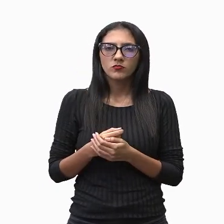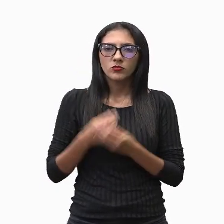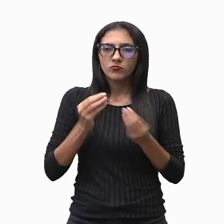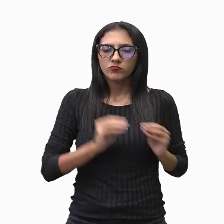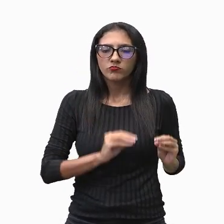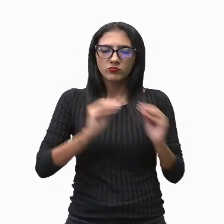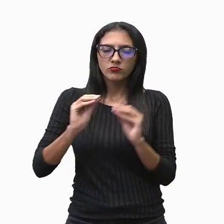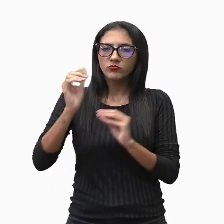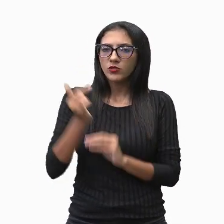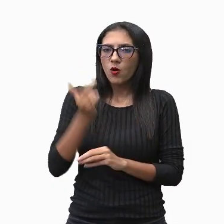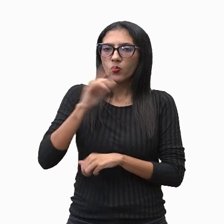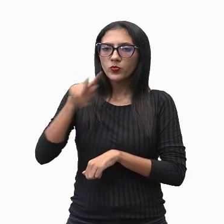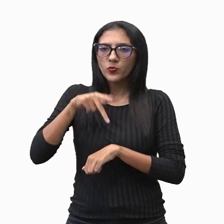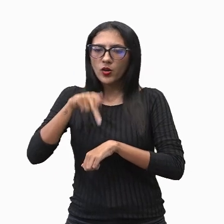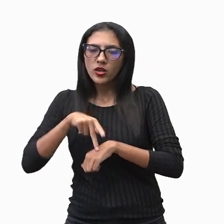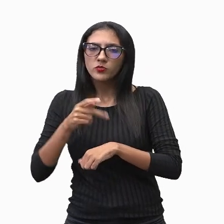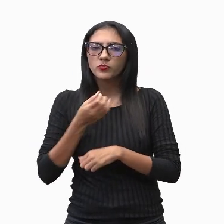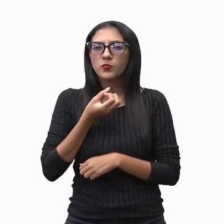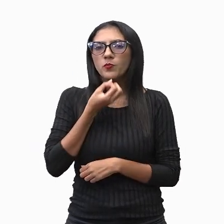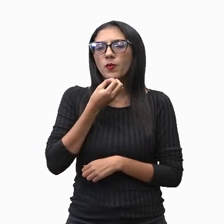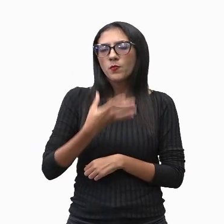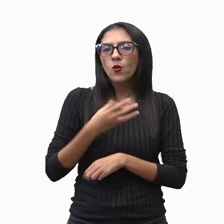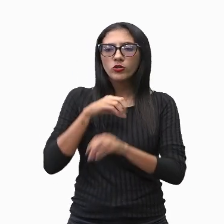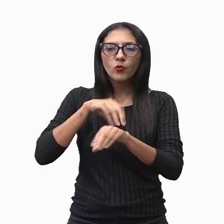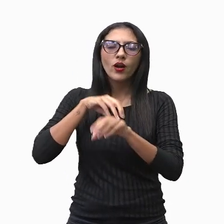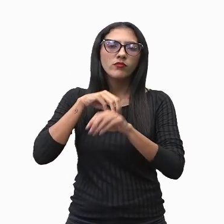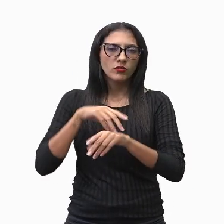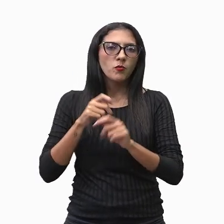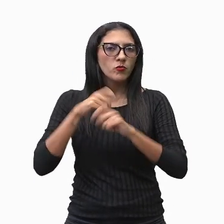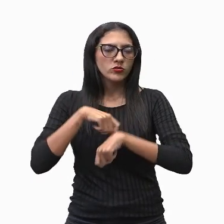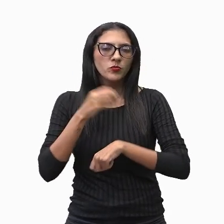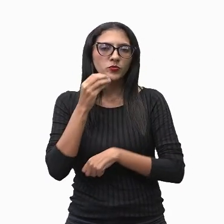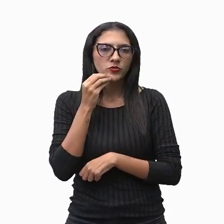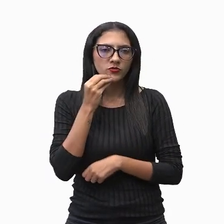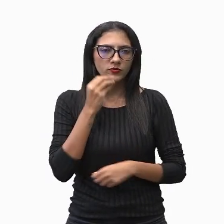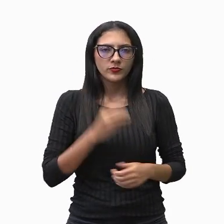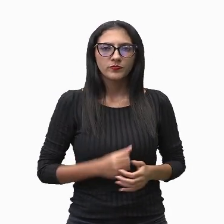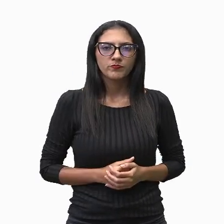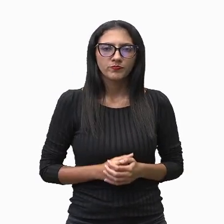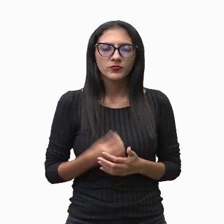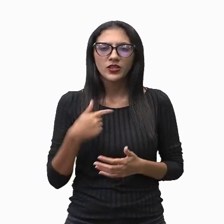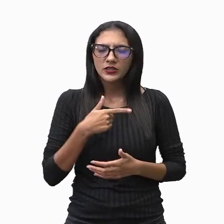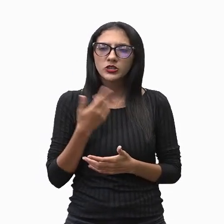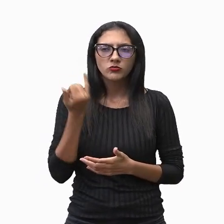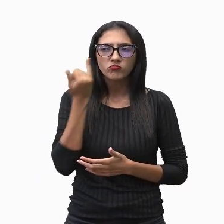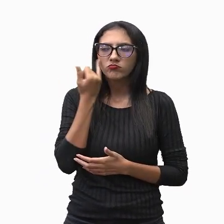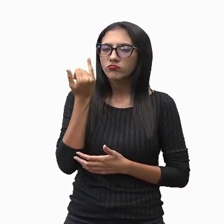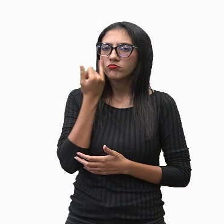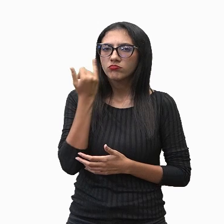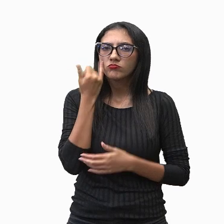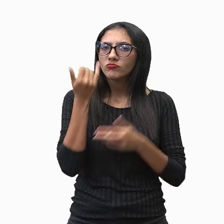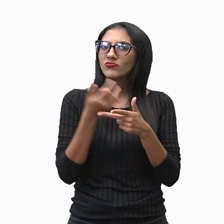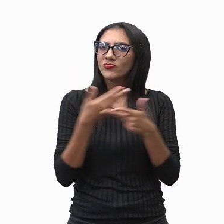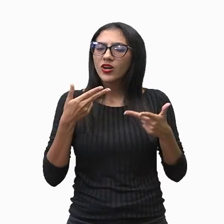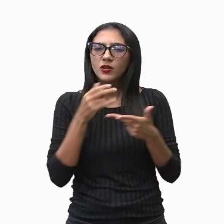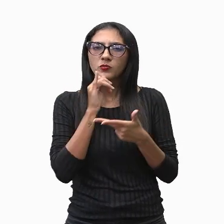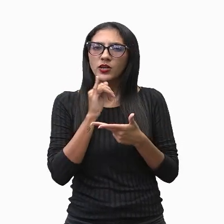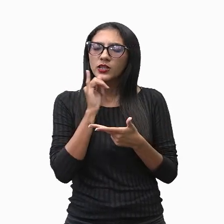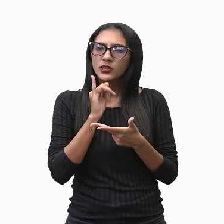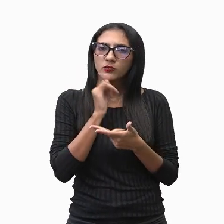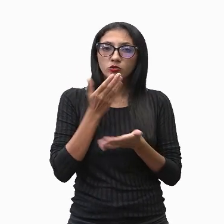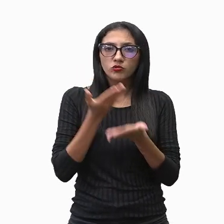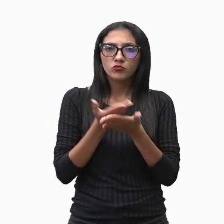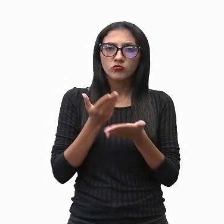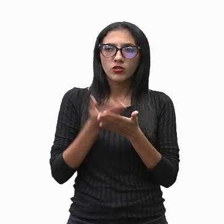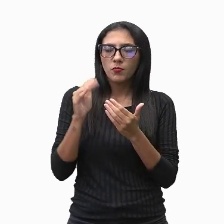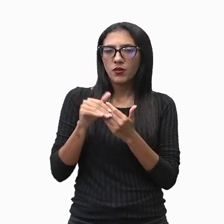em busca de educação de qualidade. A gente ouve falar muito sobre pessoas que vão fazer pós-graduações em